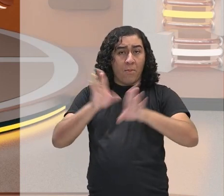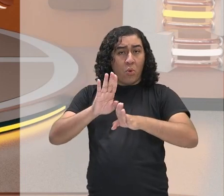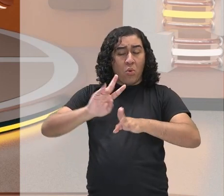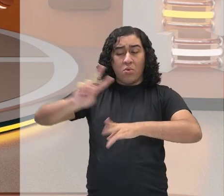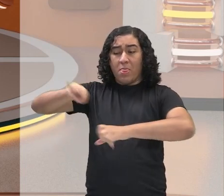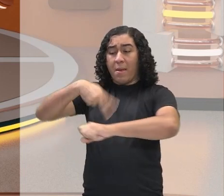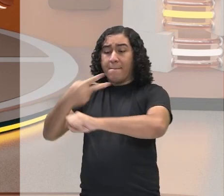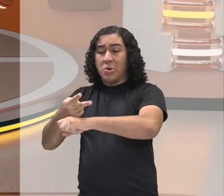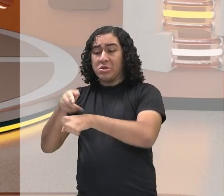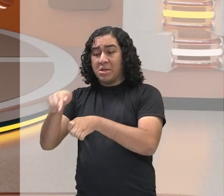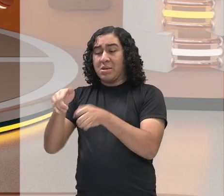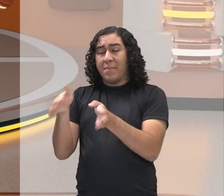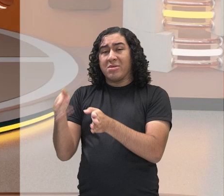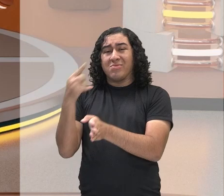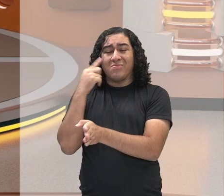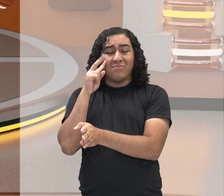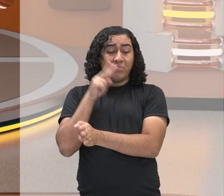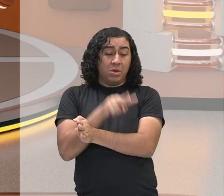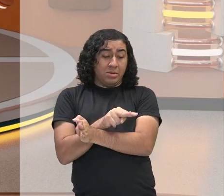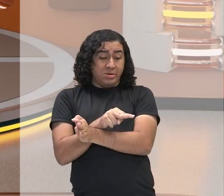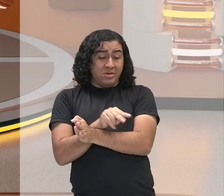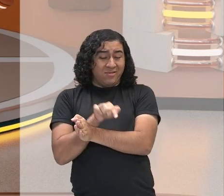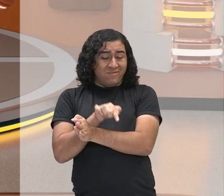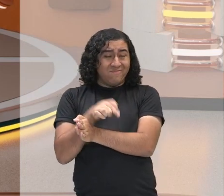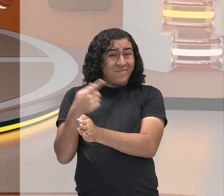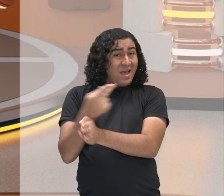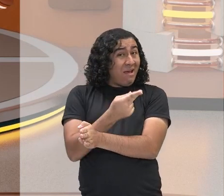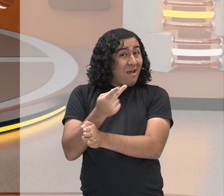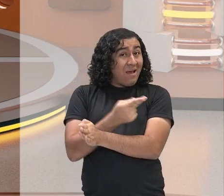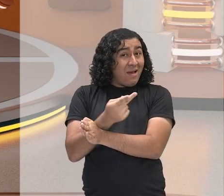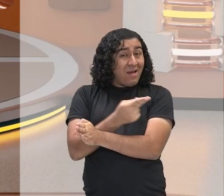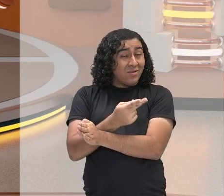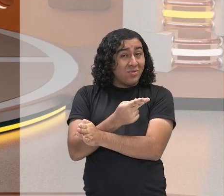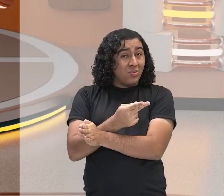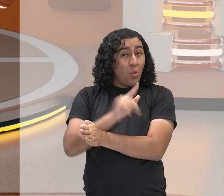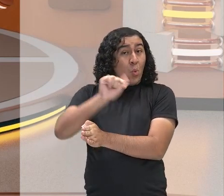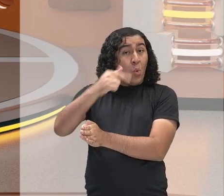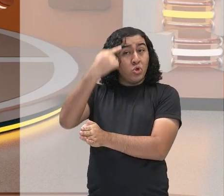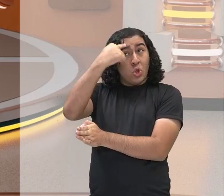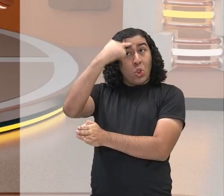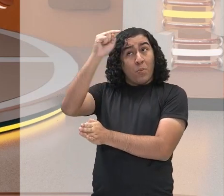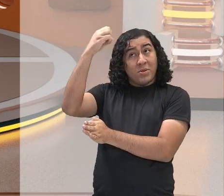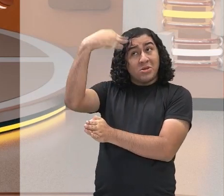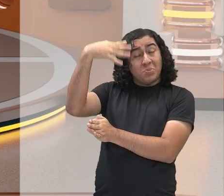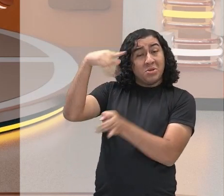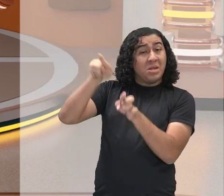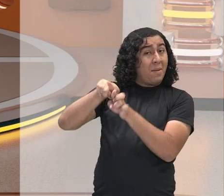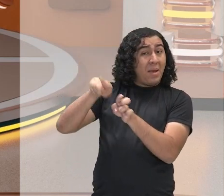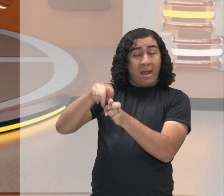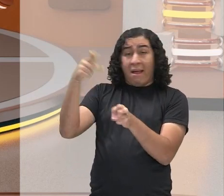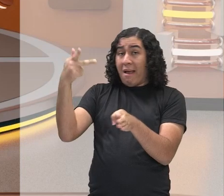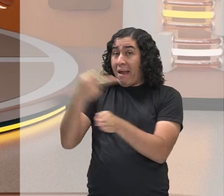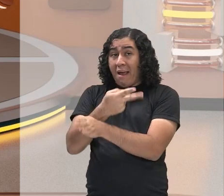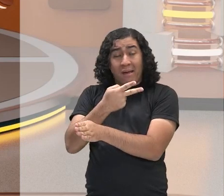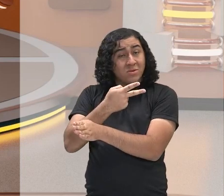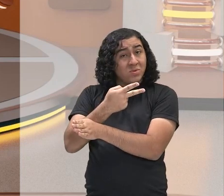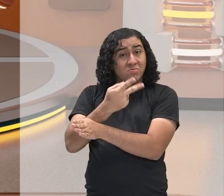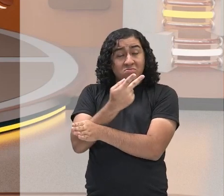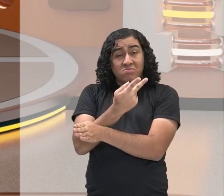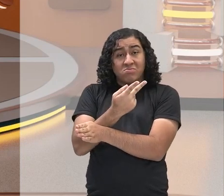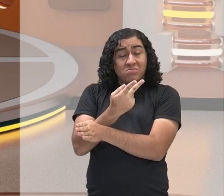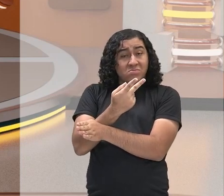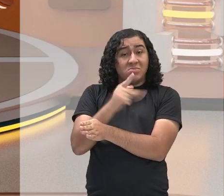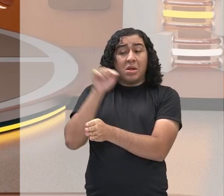também. Não deu certo também. O iluminismo também não deu certo. A ideia moderna também não deu certo.